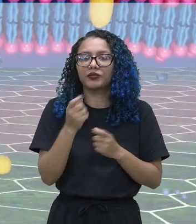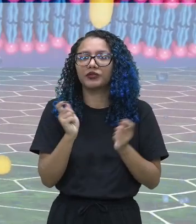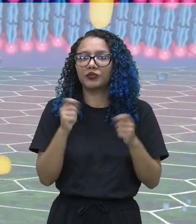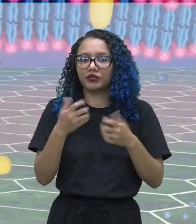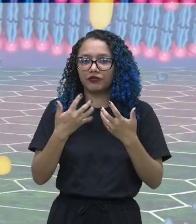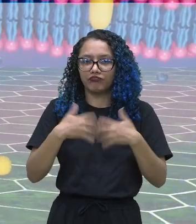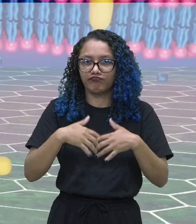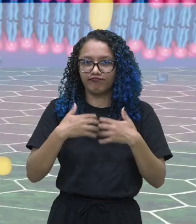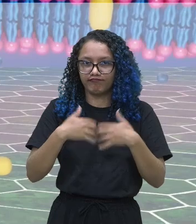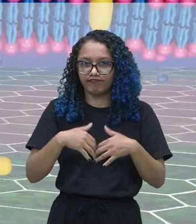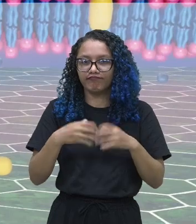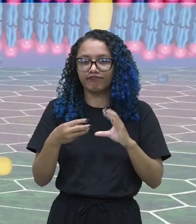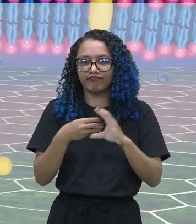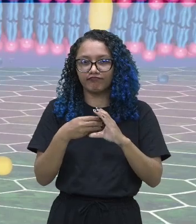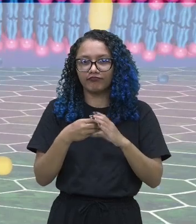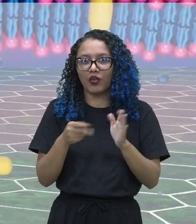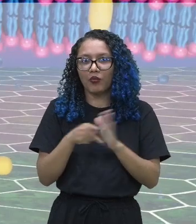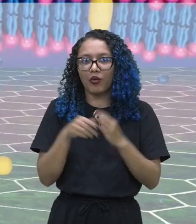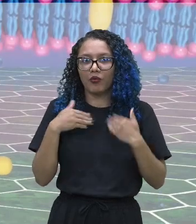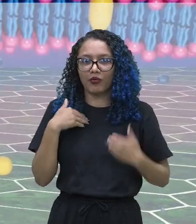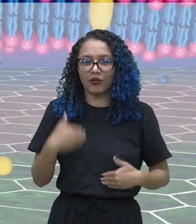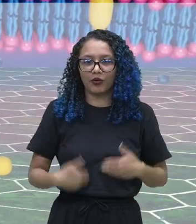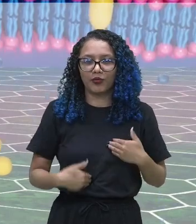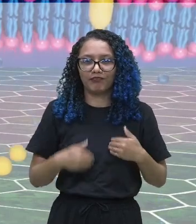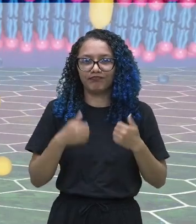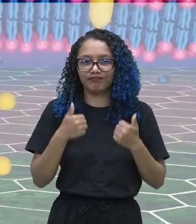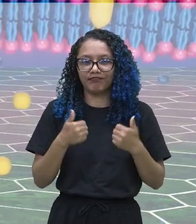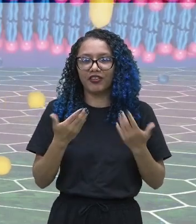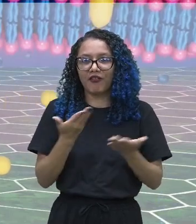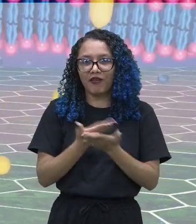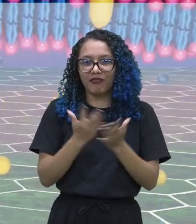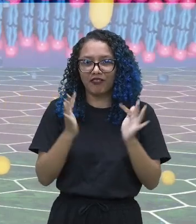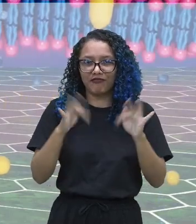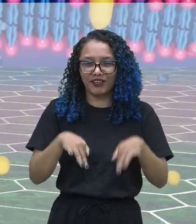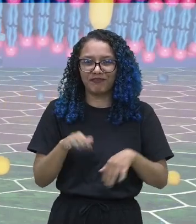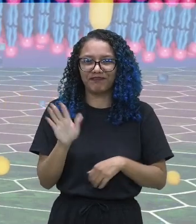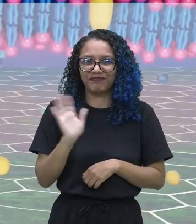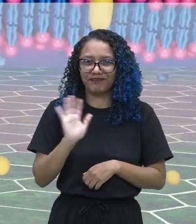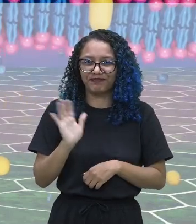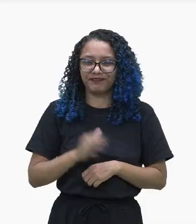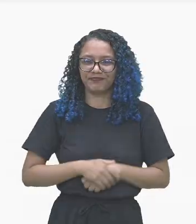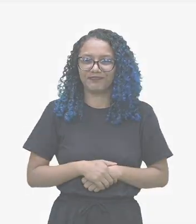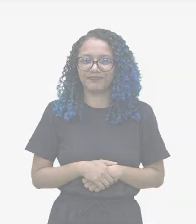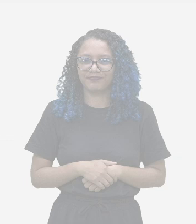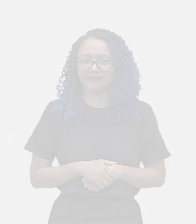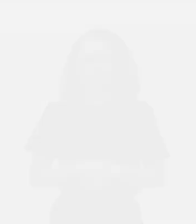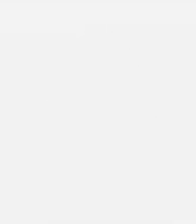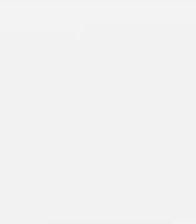funcionamento das células do nosso organismo. Assim foi a nossa aula. Tchau!